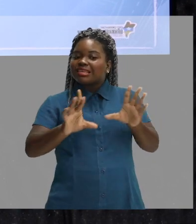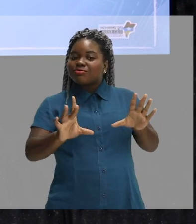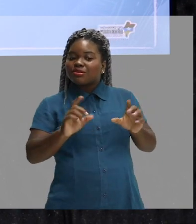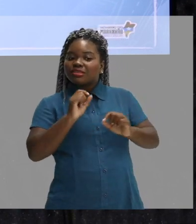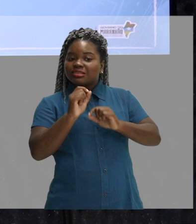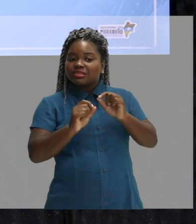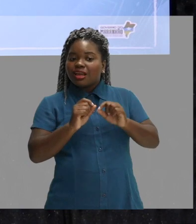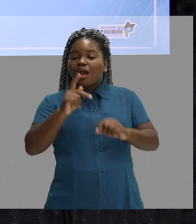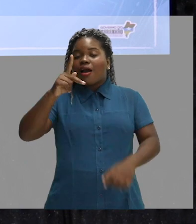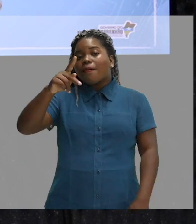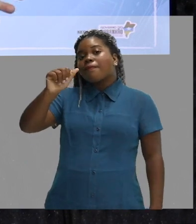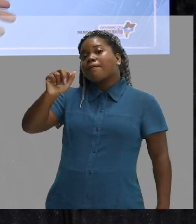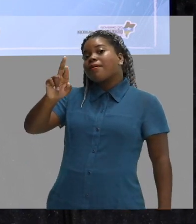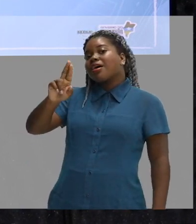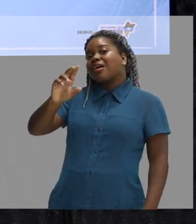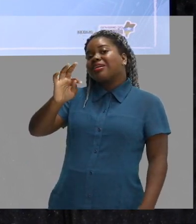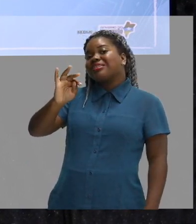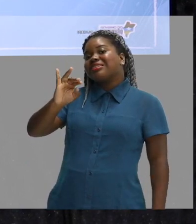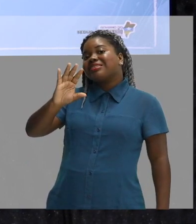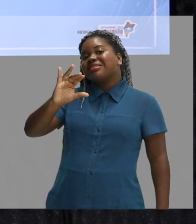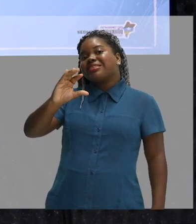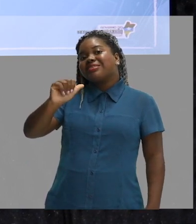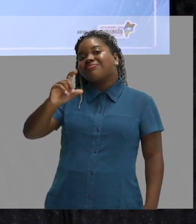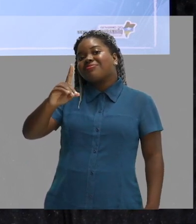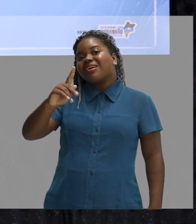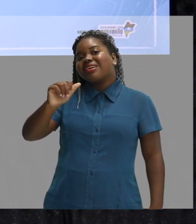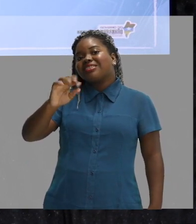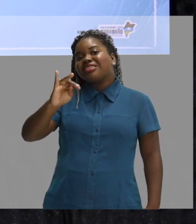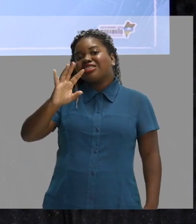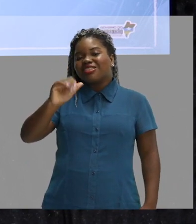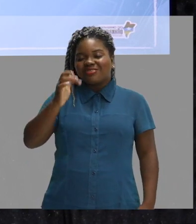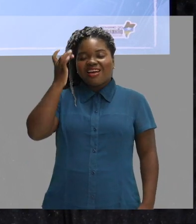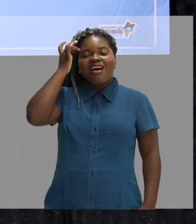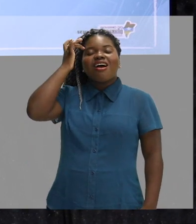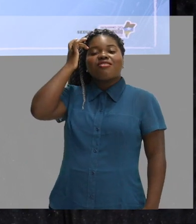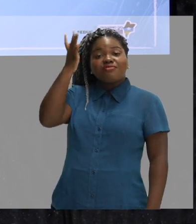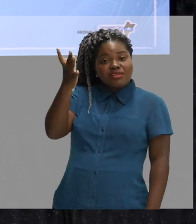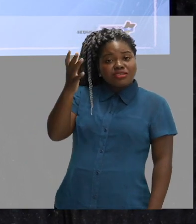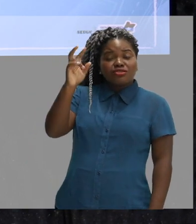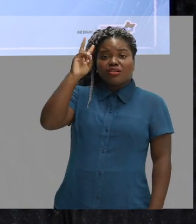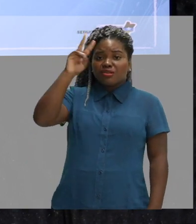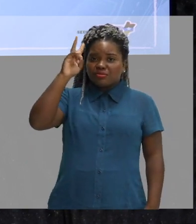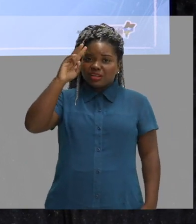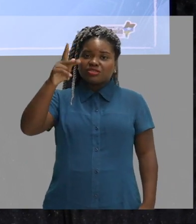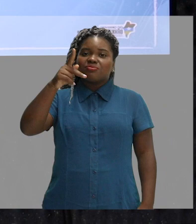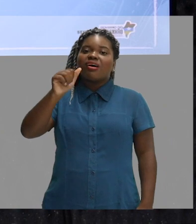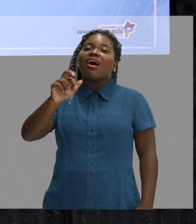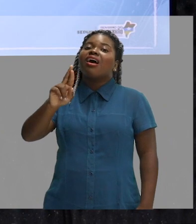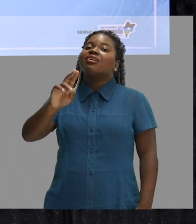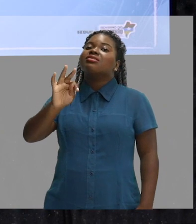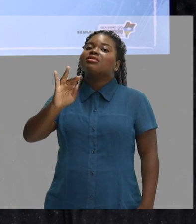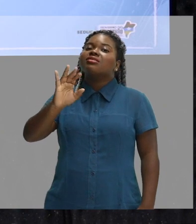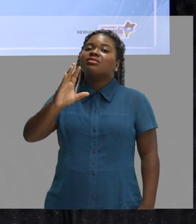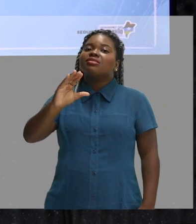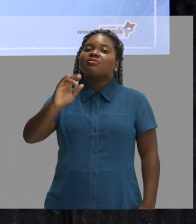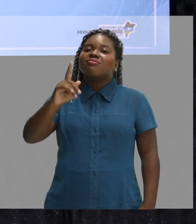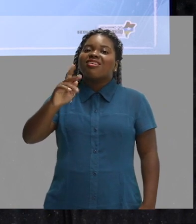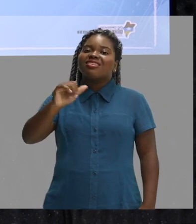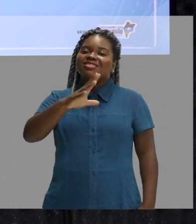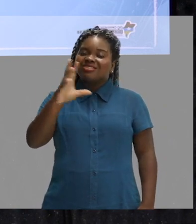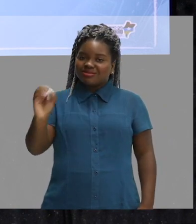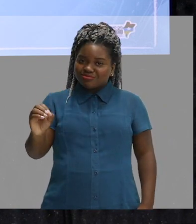Democracia participativa. Não é fácil. É só tu lembrar de participação. A participação popular